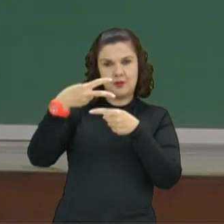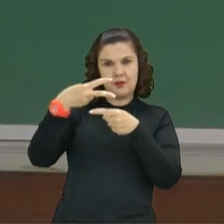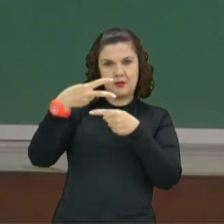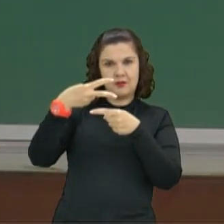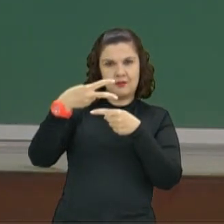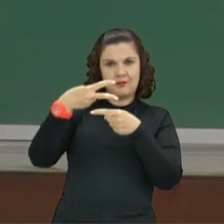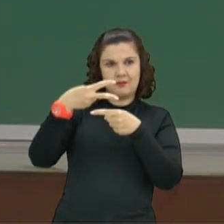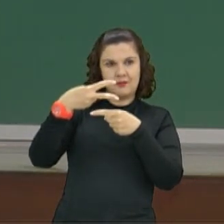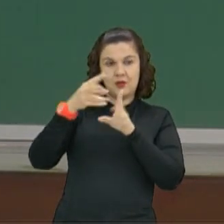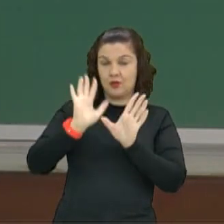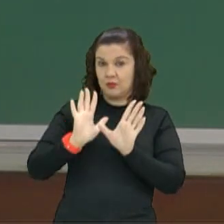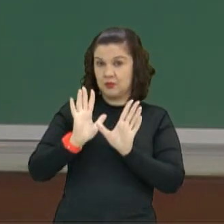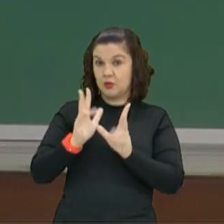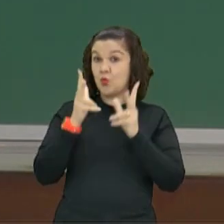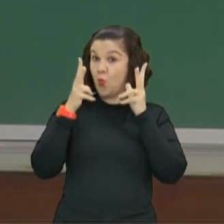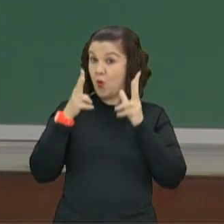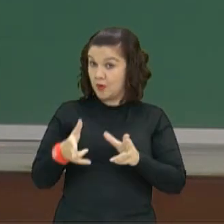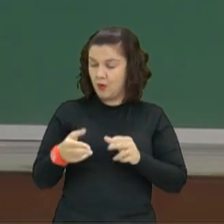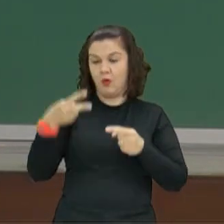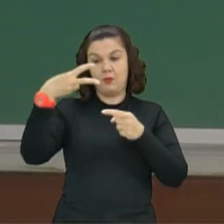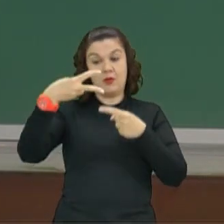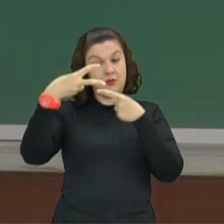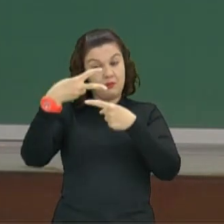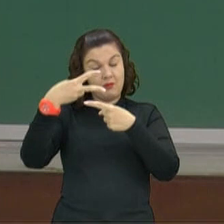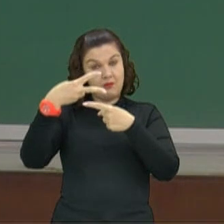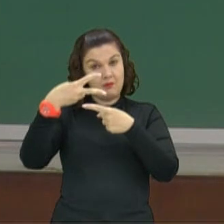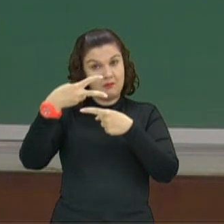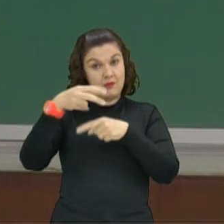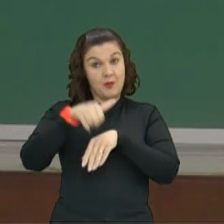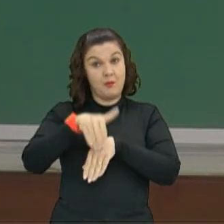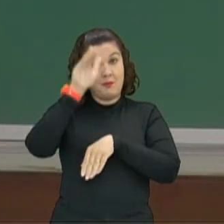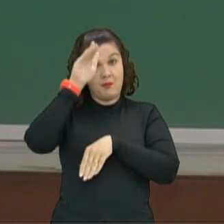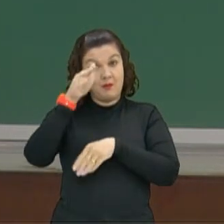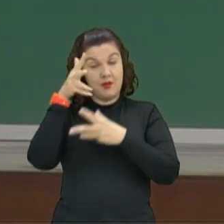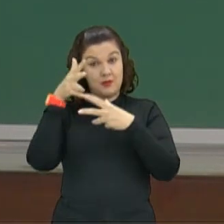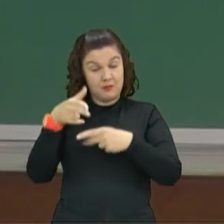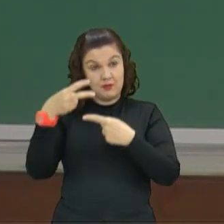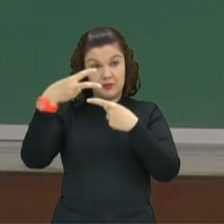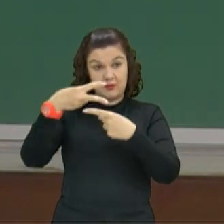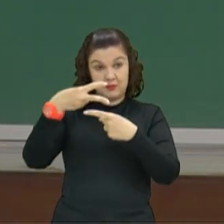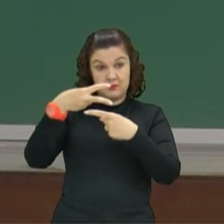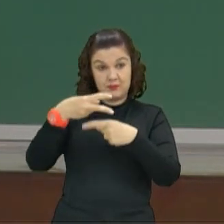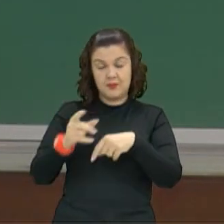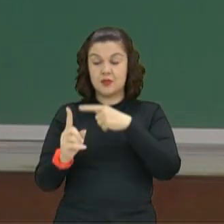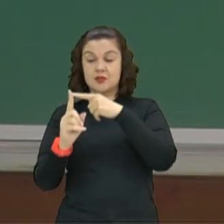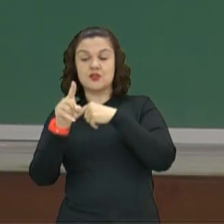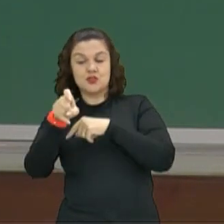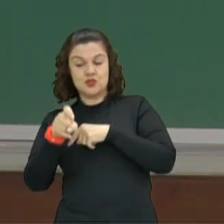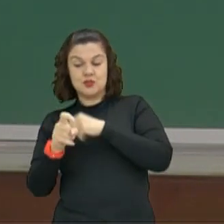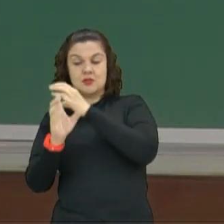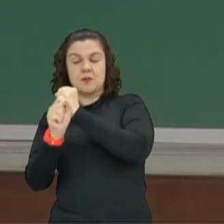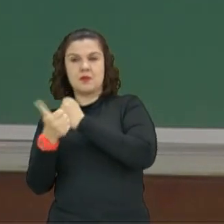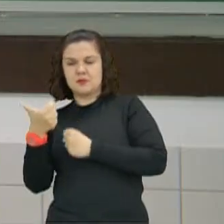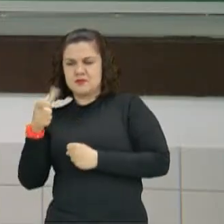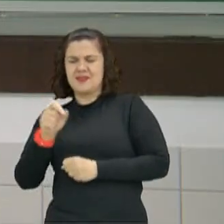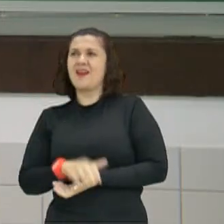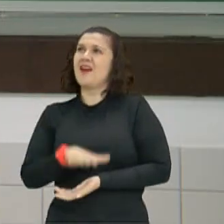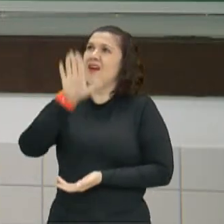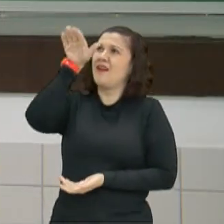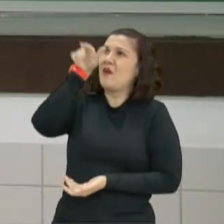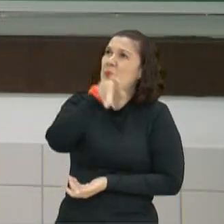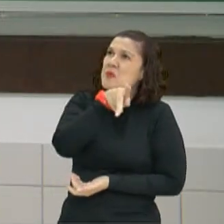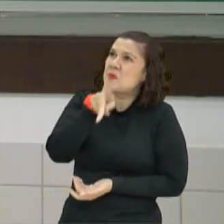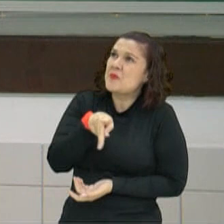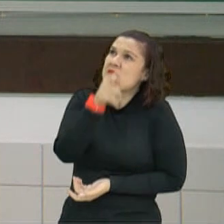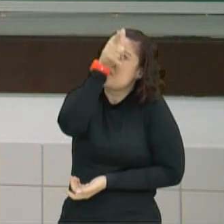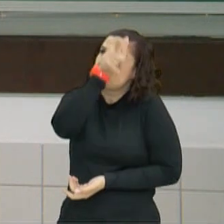igual, tá? Não é só igual, não pode. Tem que ser menor ou igual ou maior ou igual. Ok? Ó, x mais 10. Mas, professor,